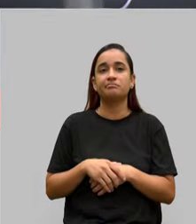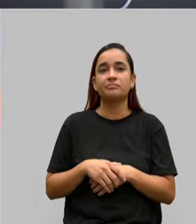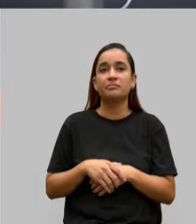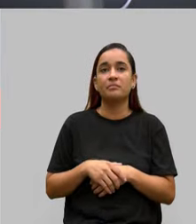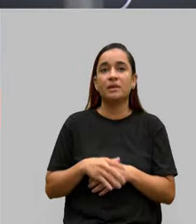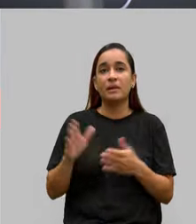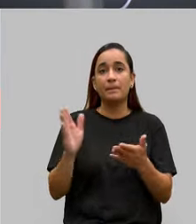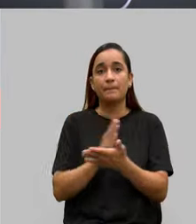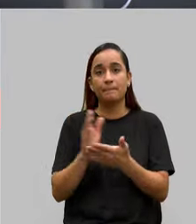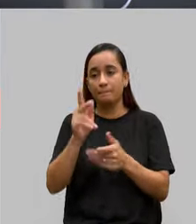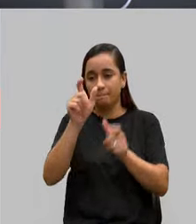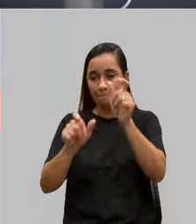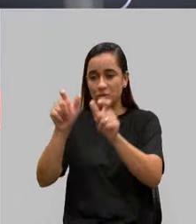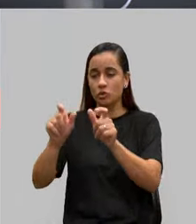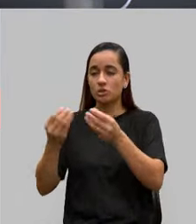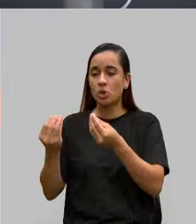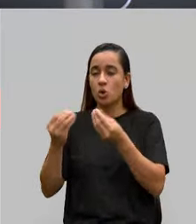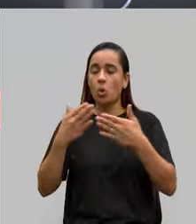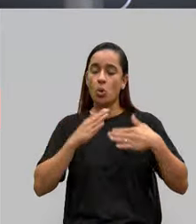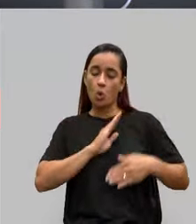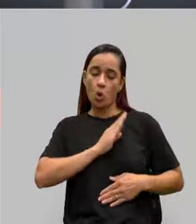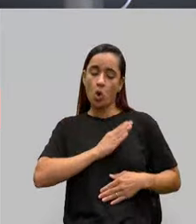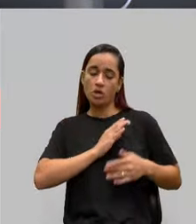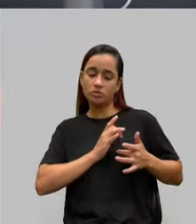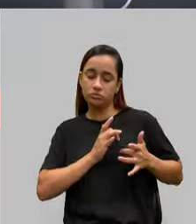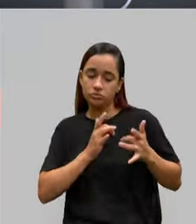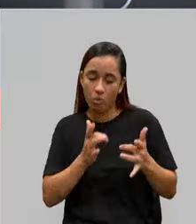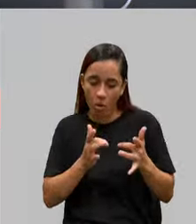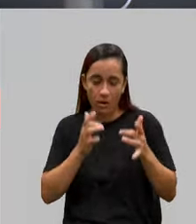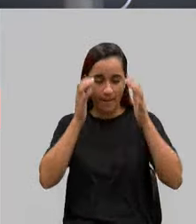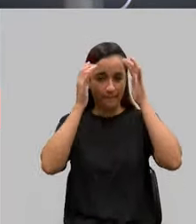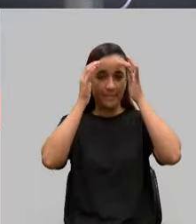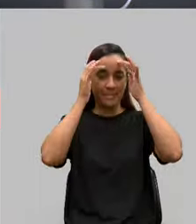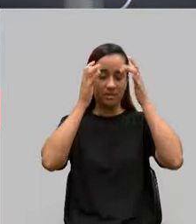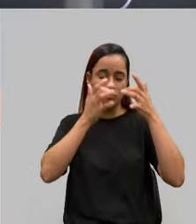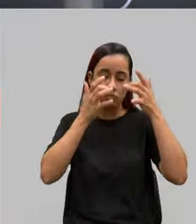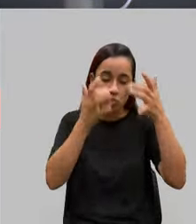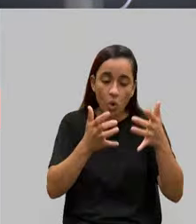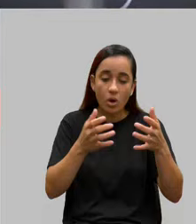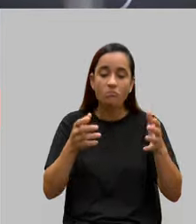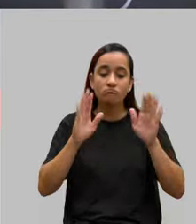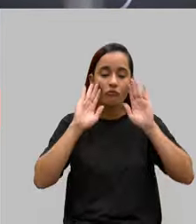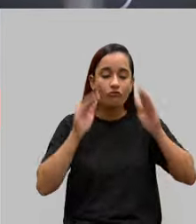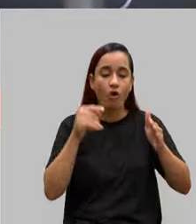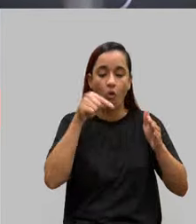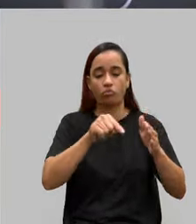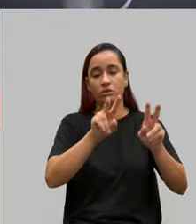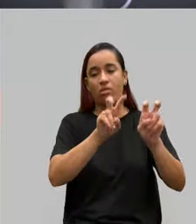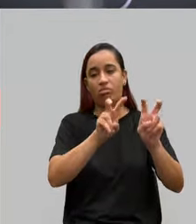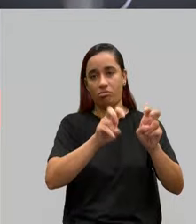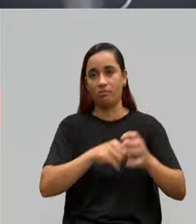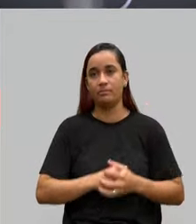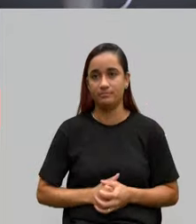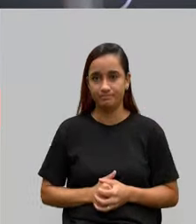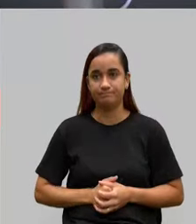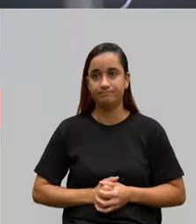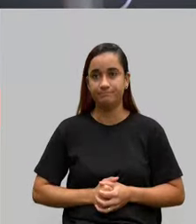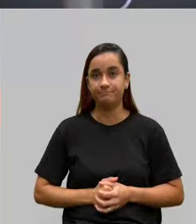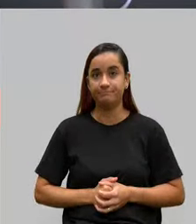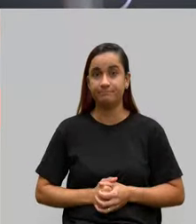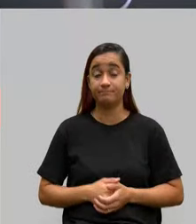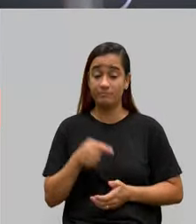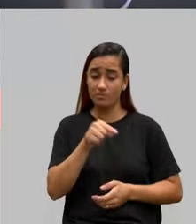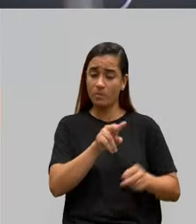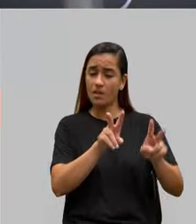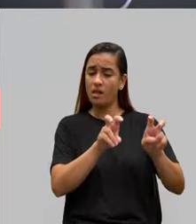corpos seus corações seus pensamentos nessa pauta eh eh essa